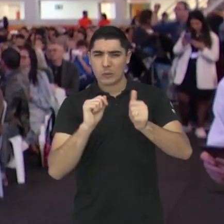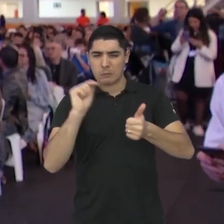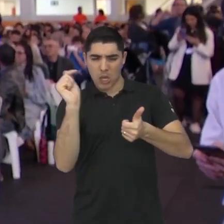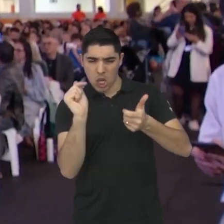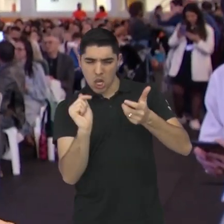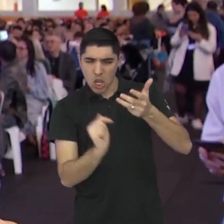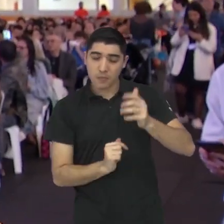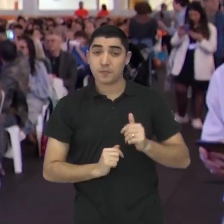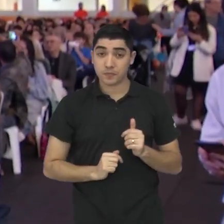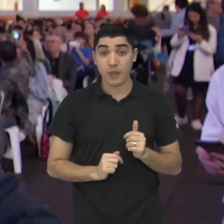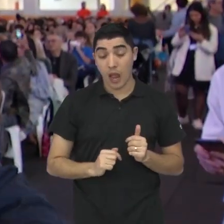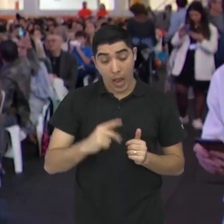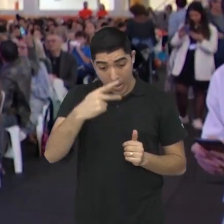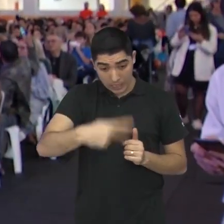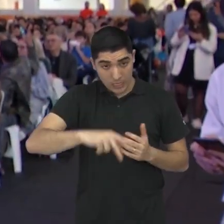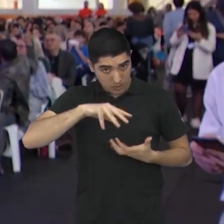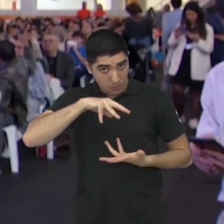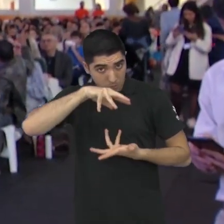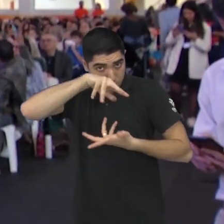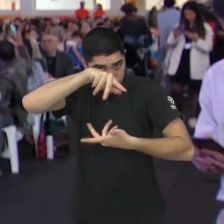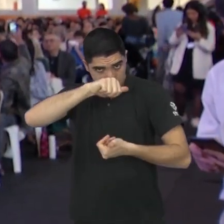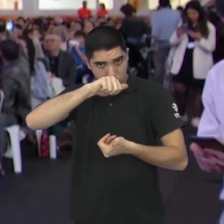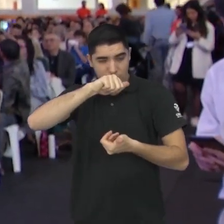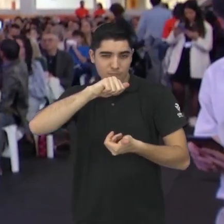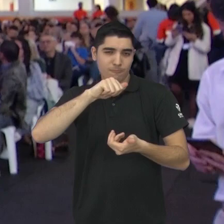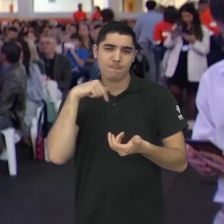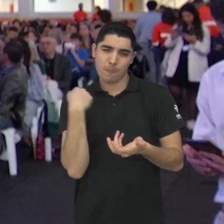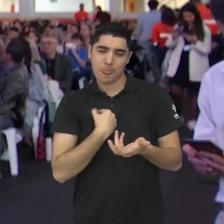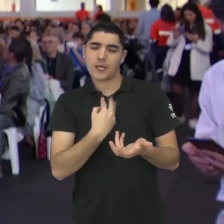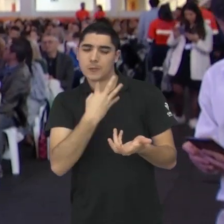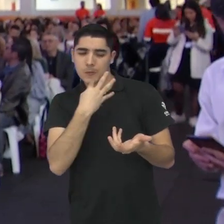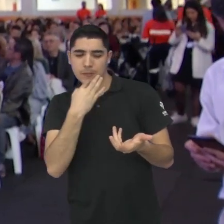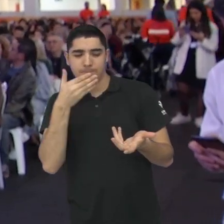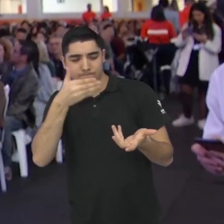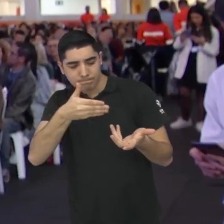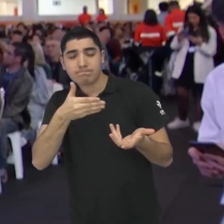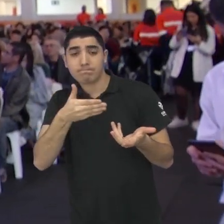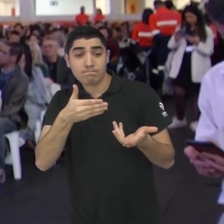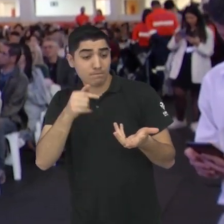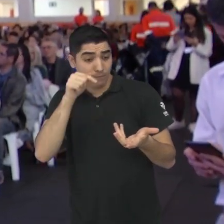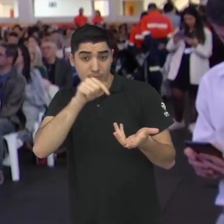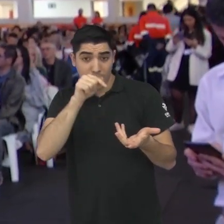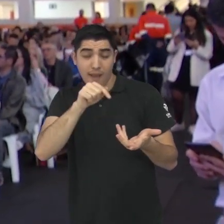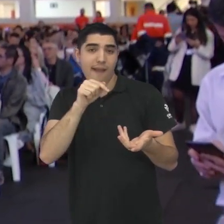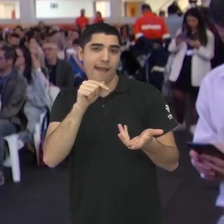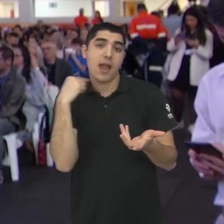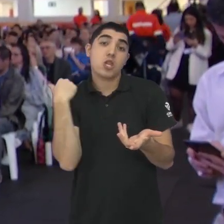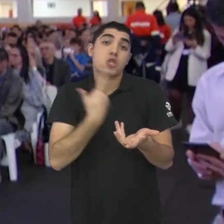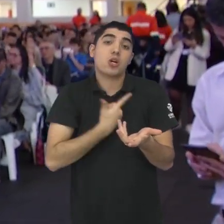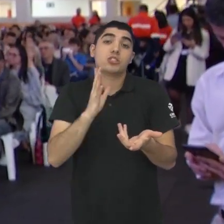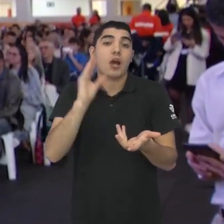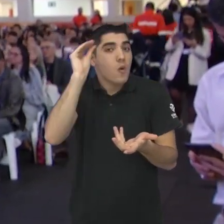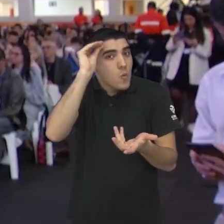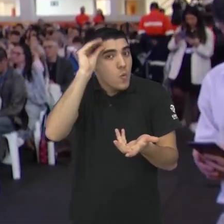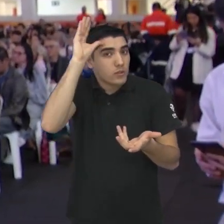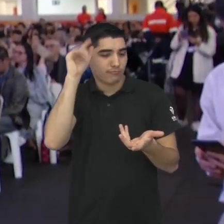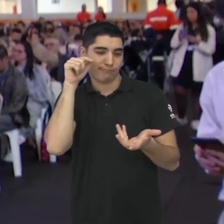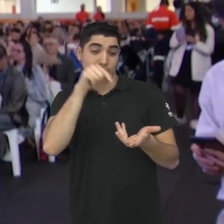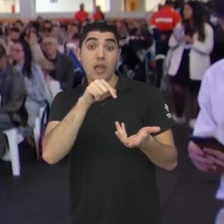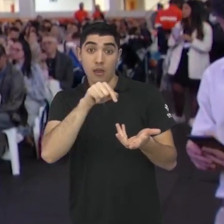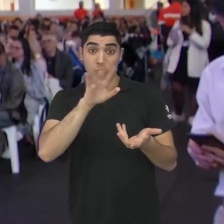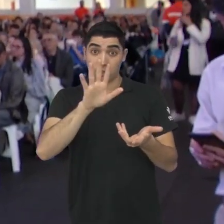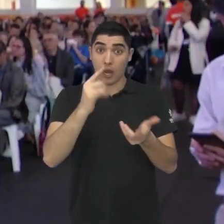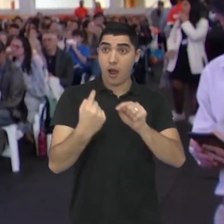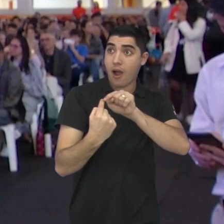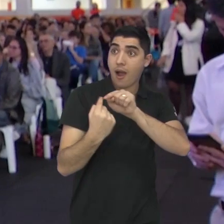sua criação. A Terra, o planeta Terra, como nós entendemos, ele é a nossa percepção